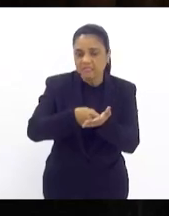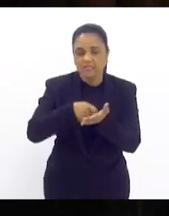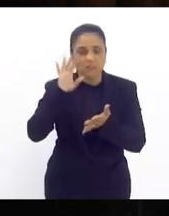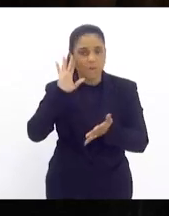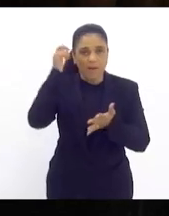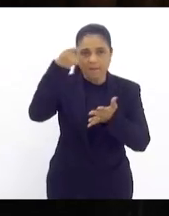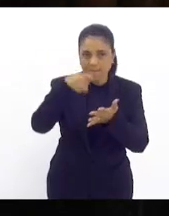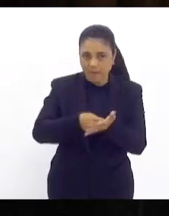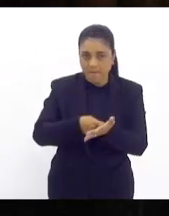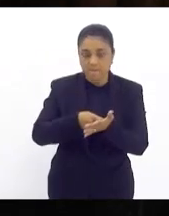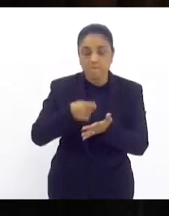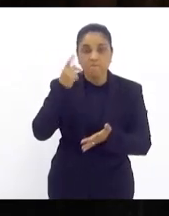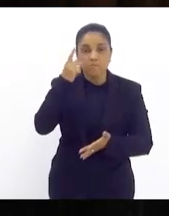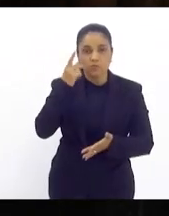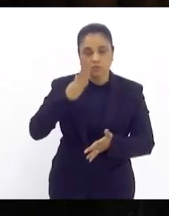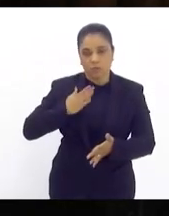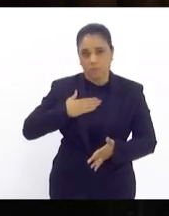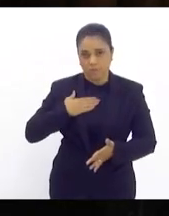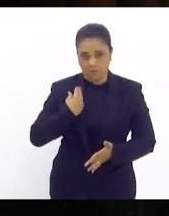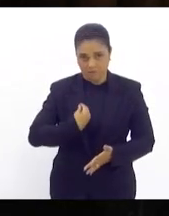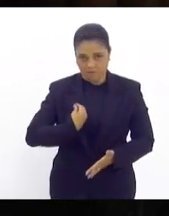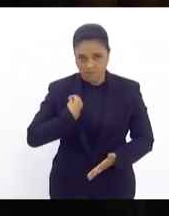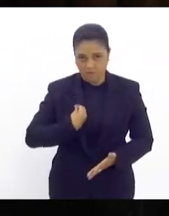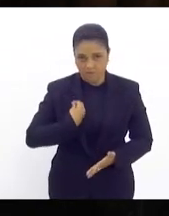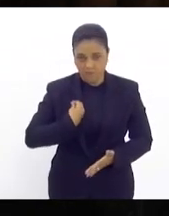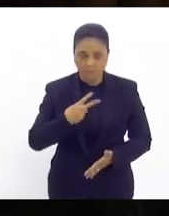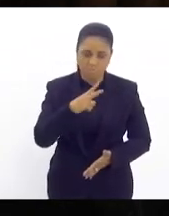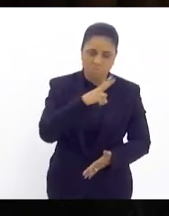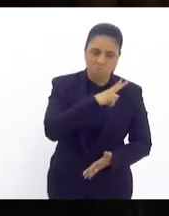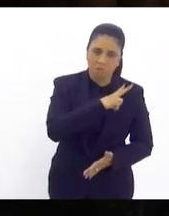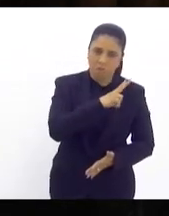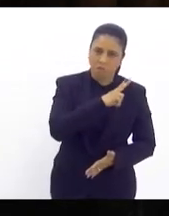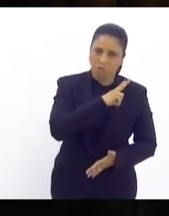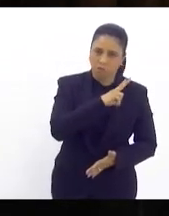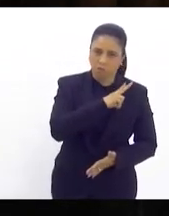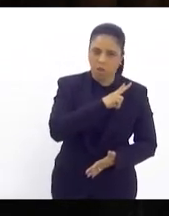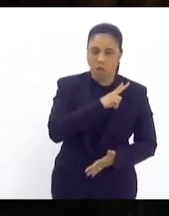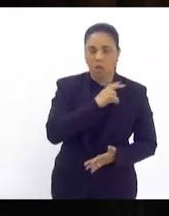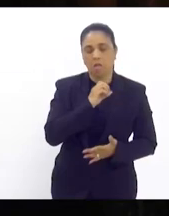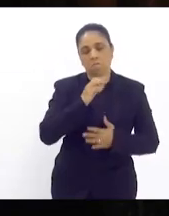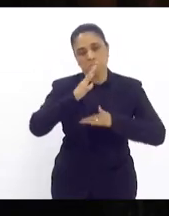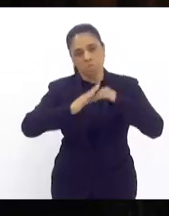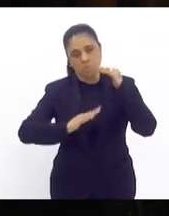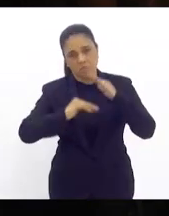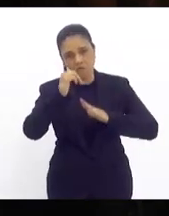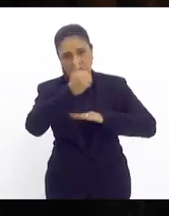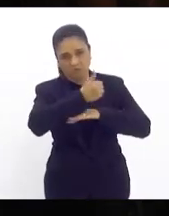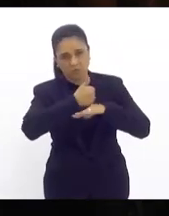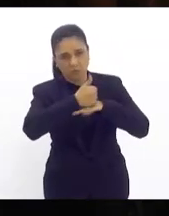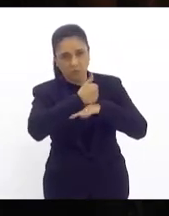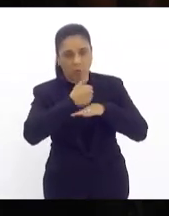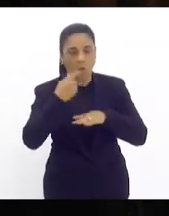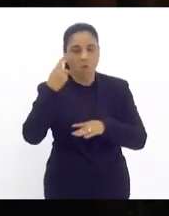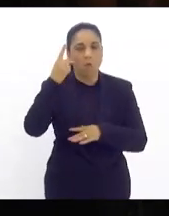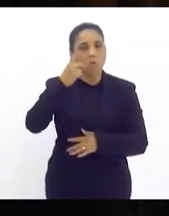tomei na minha vida seja ela particular profissional e política é